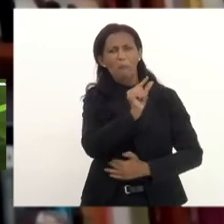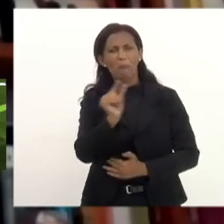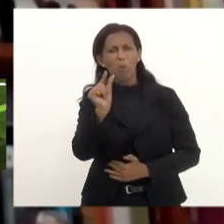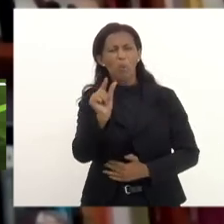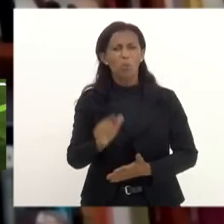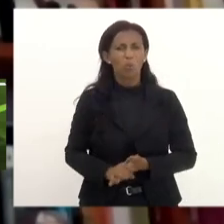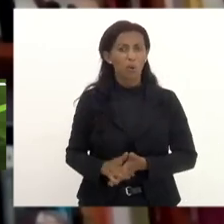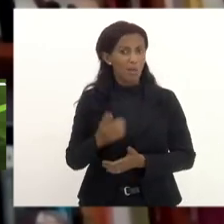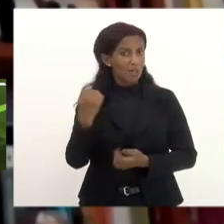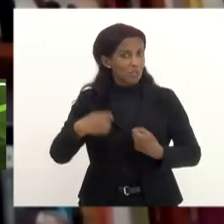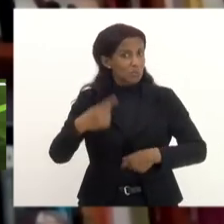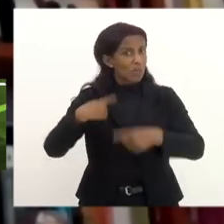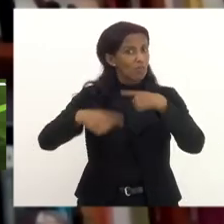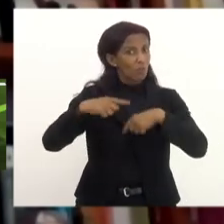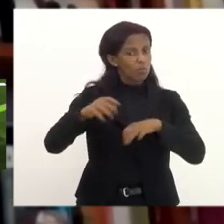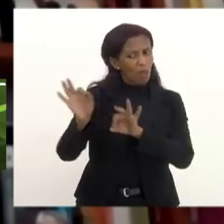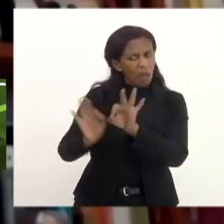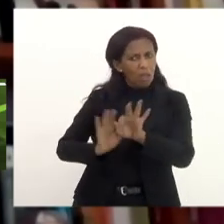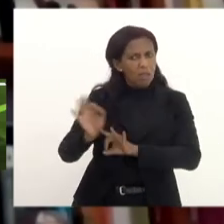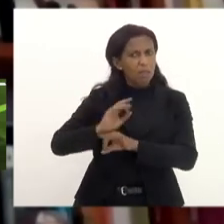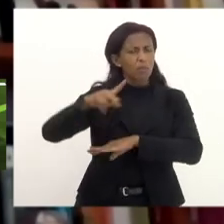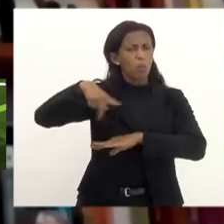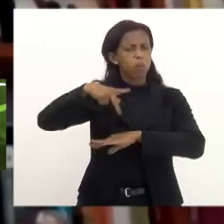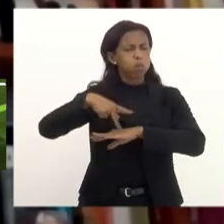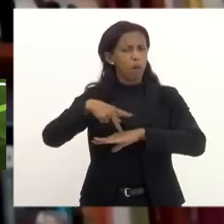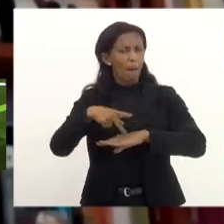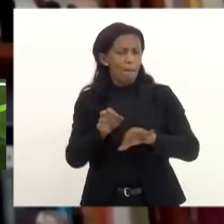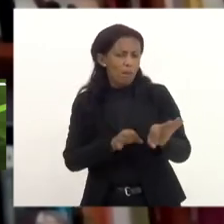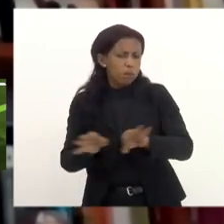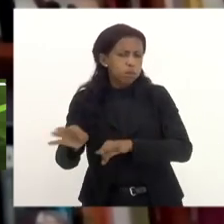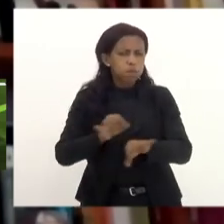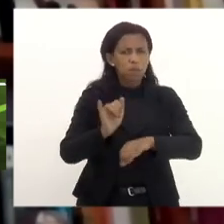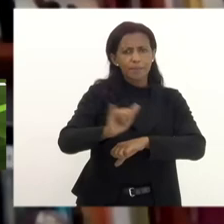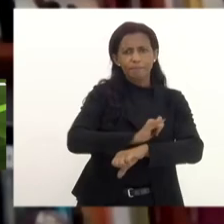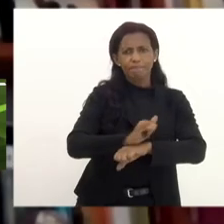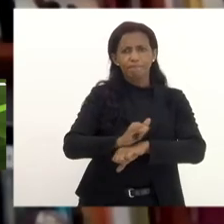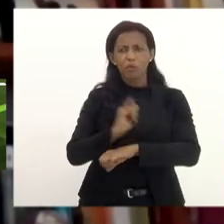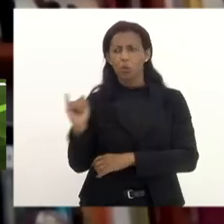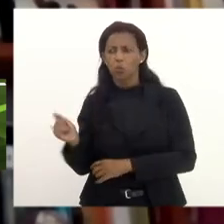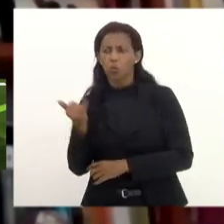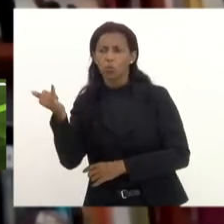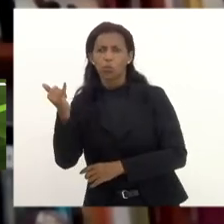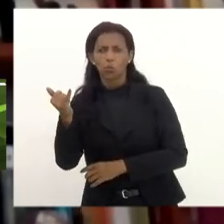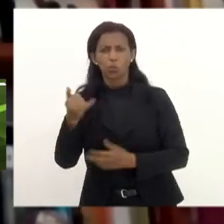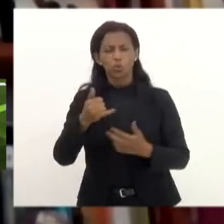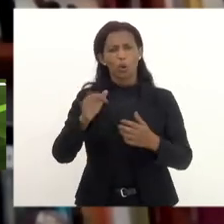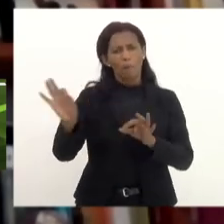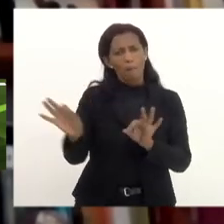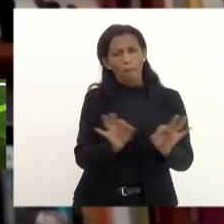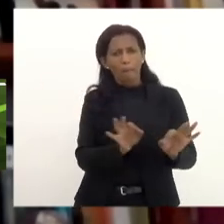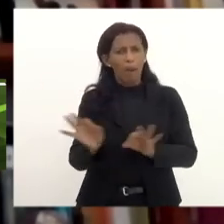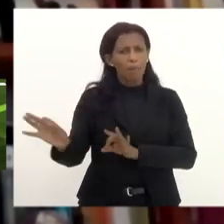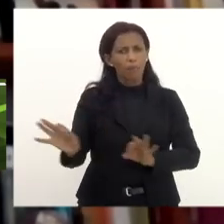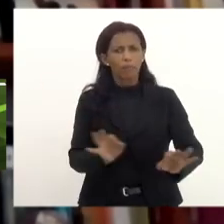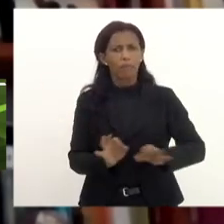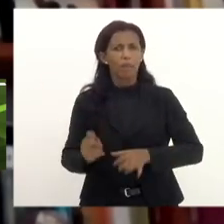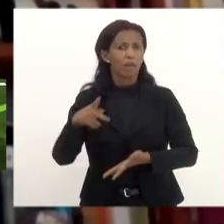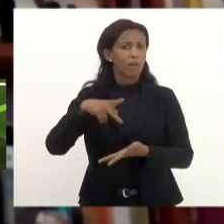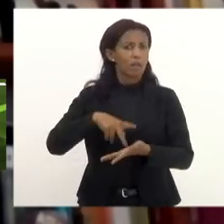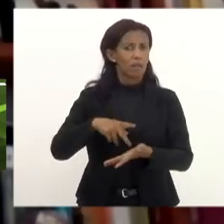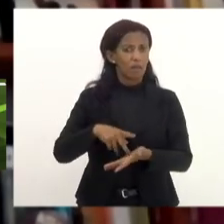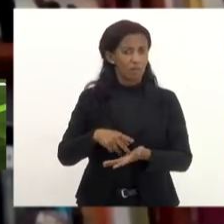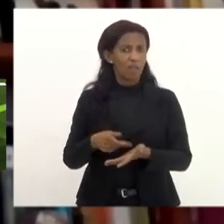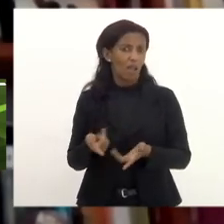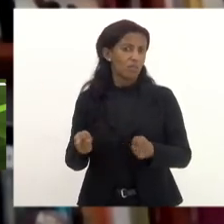precisa voltar a ter um projeto nacional bem desenhado, com taxas de juros também adequadas, que aqui, na verdade, o setor